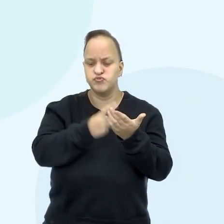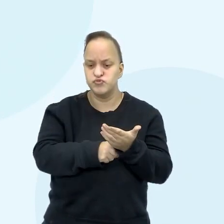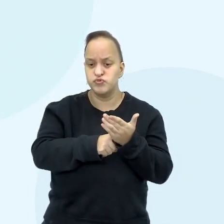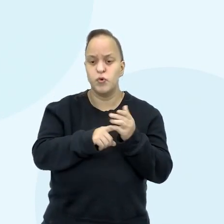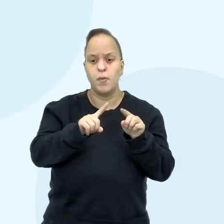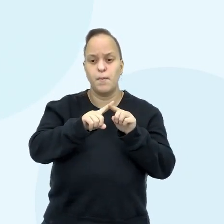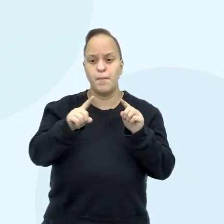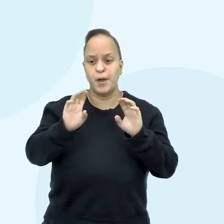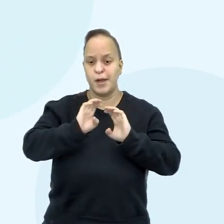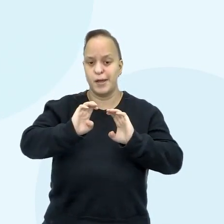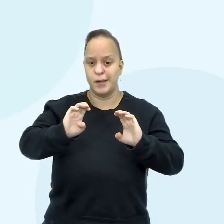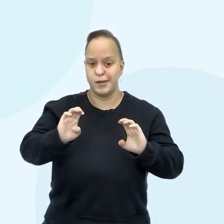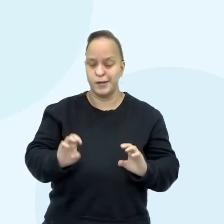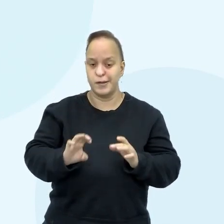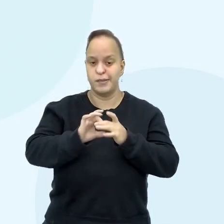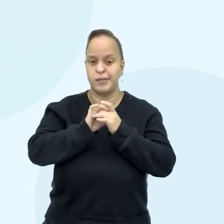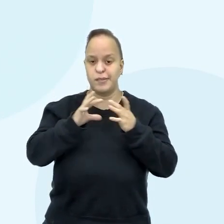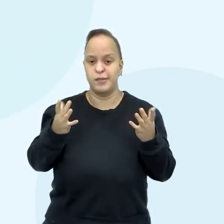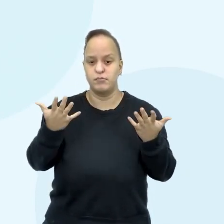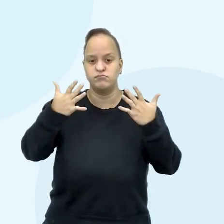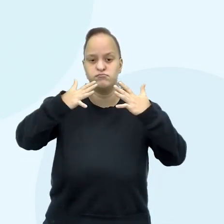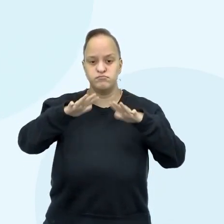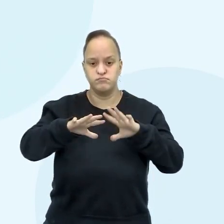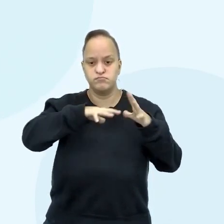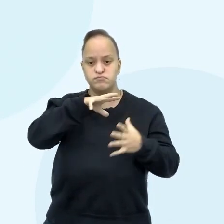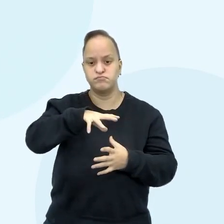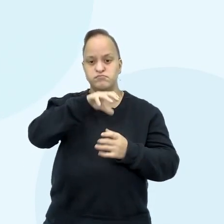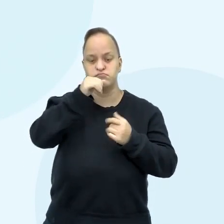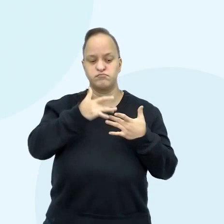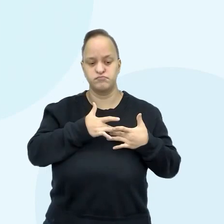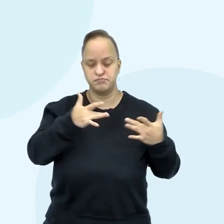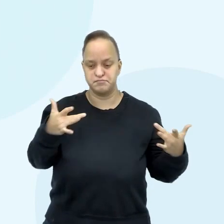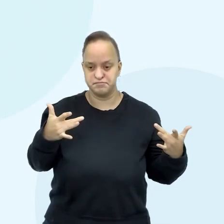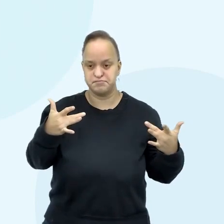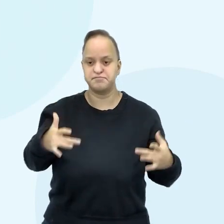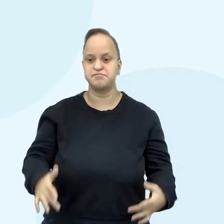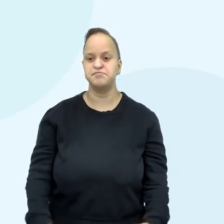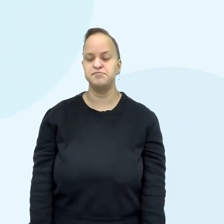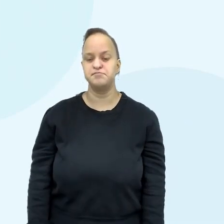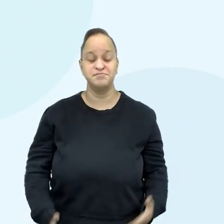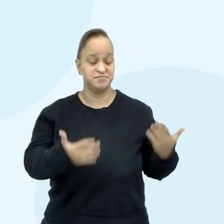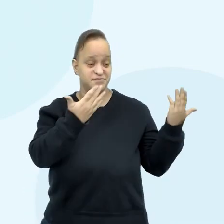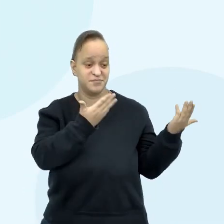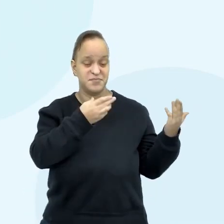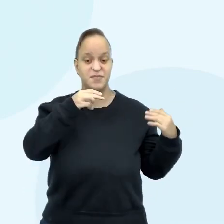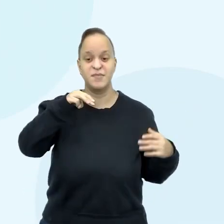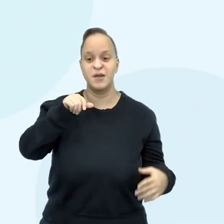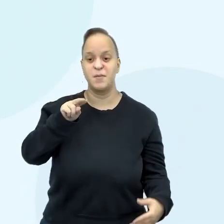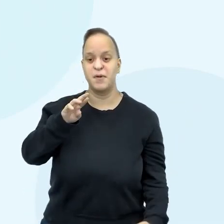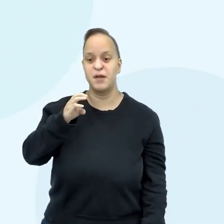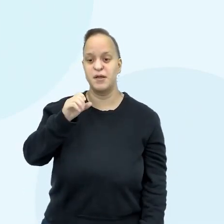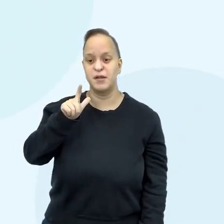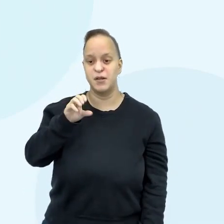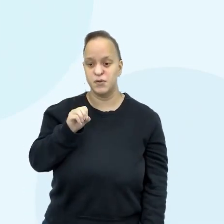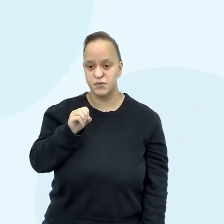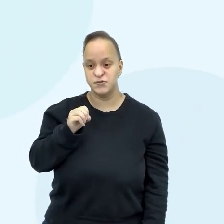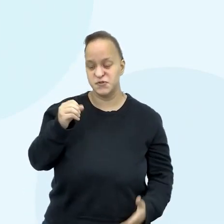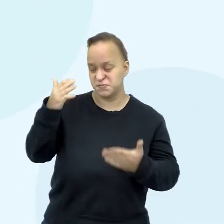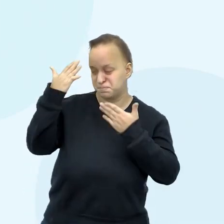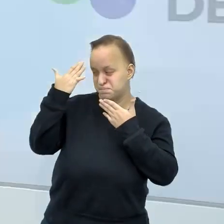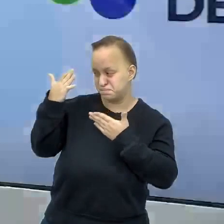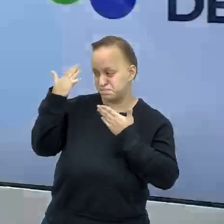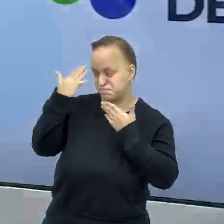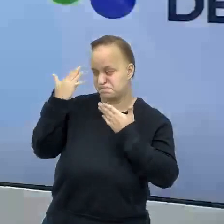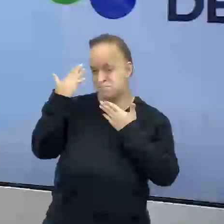éticos, democráticos, inclusivos, sustentáveis e solidários. É com você, Marcelo. Obrigado,